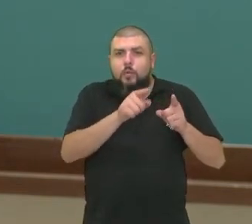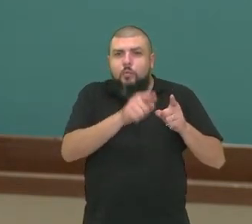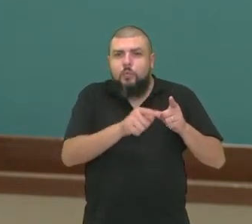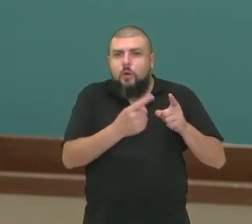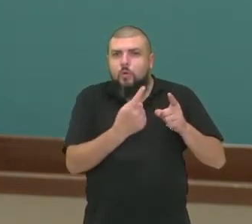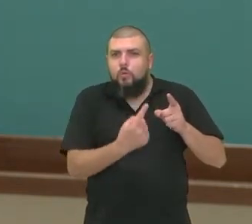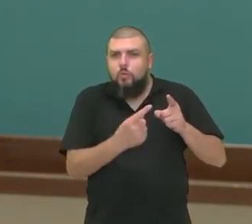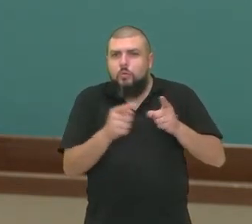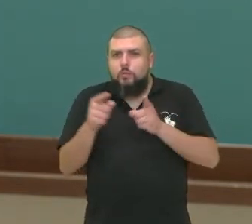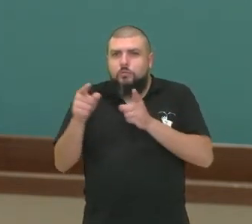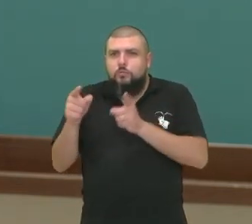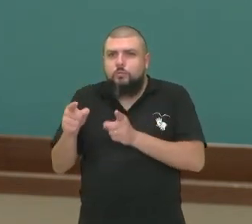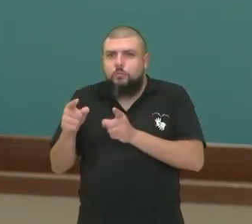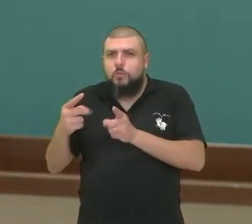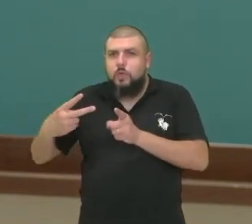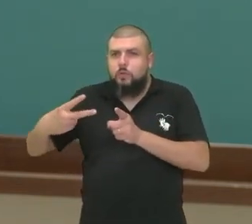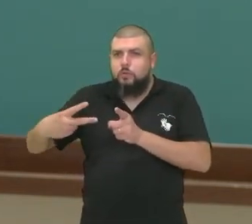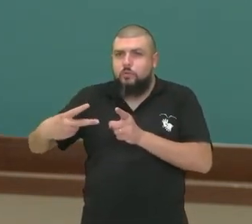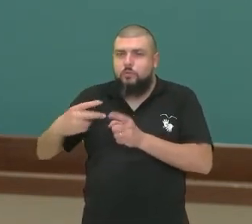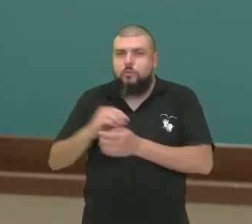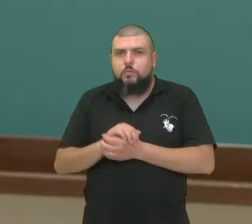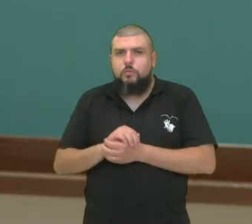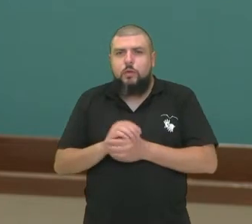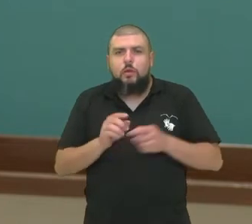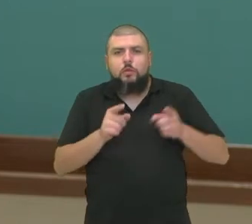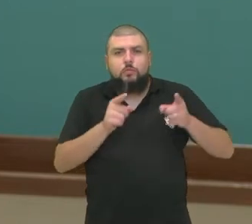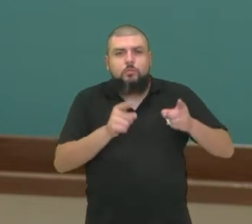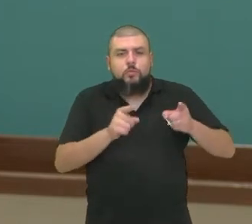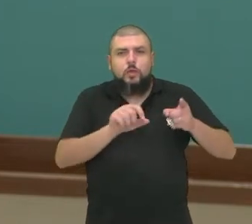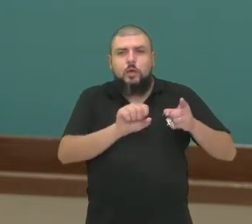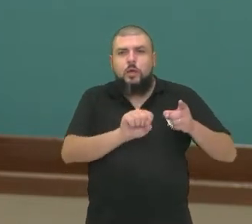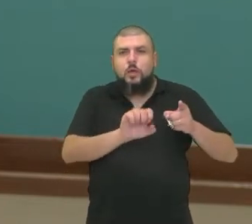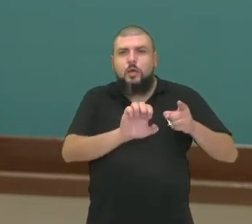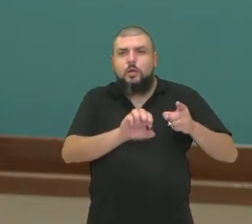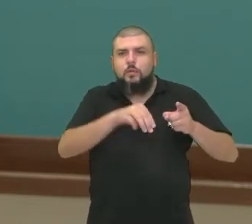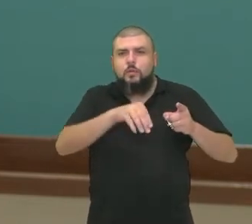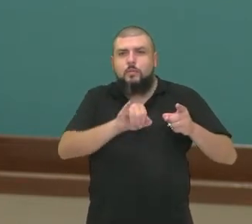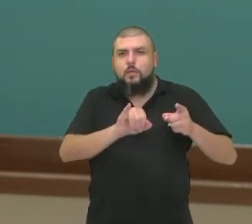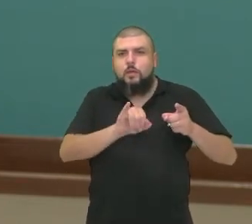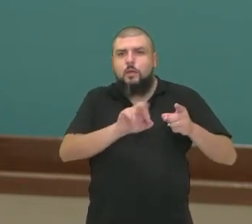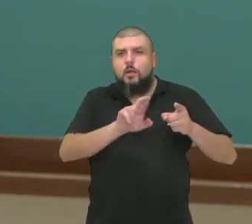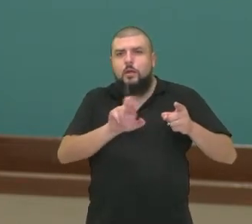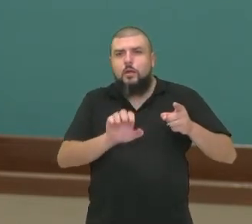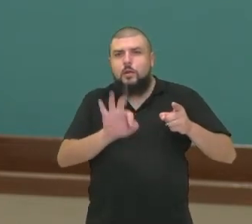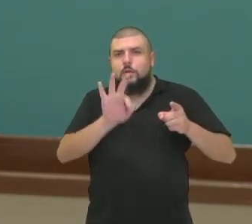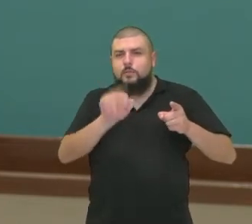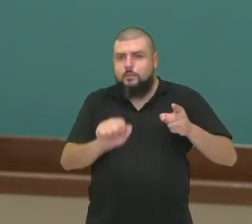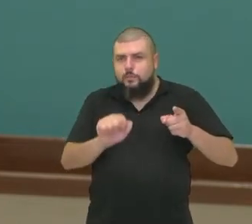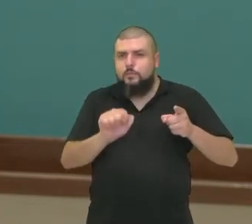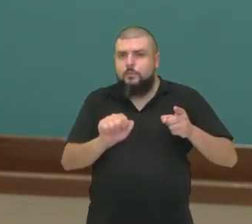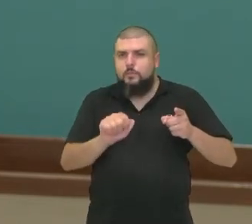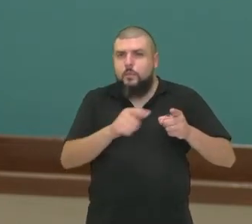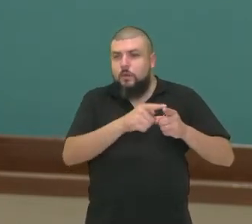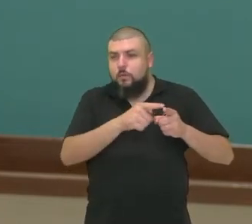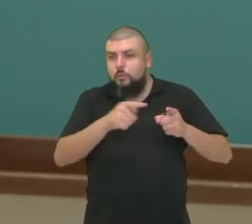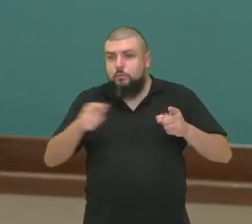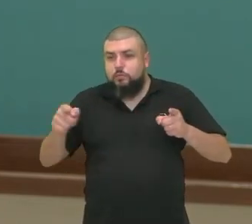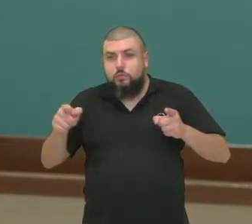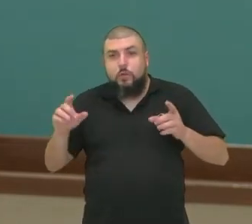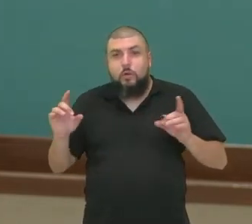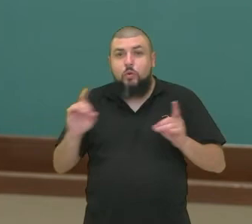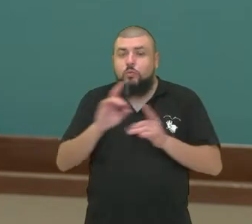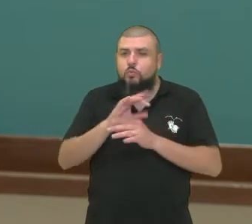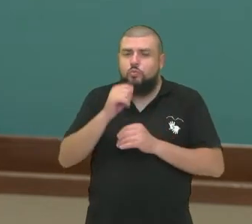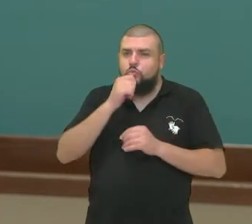E cada uma dessas partes representa o quê? Uma semirreta. Ou seja, ela não é a reta completa, ela é uma semirreta, tá